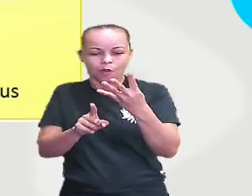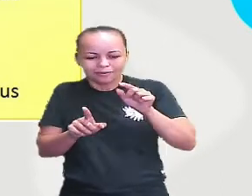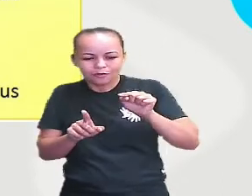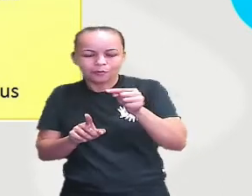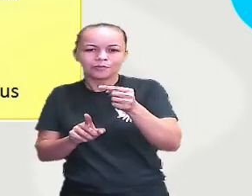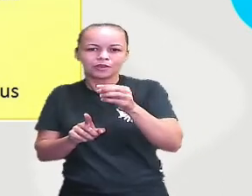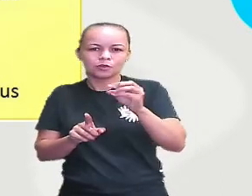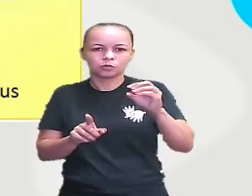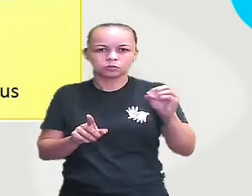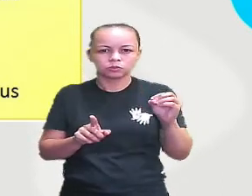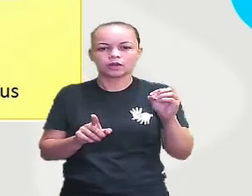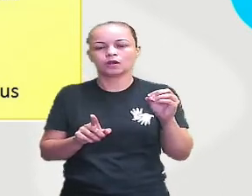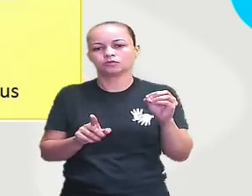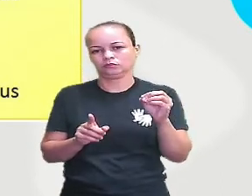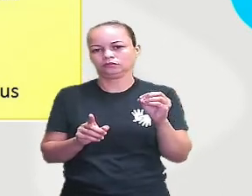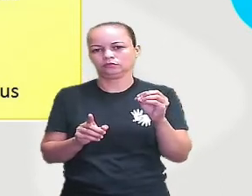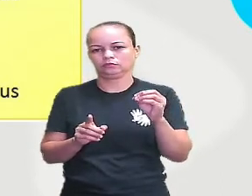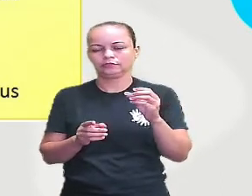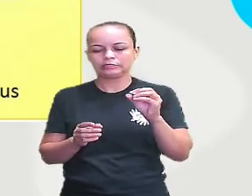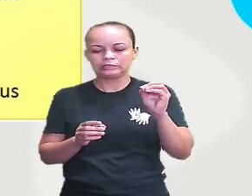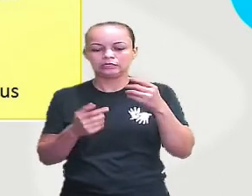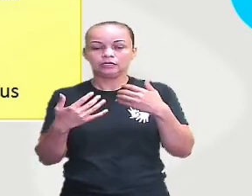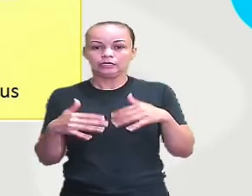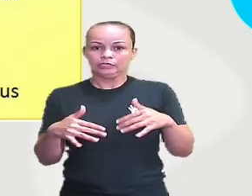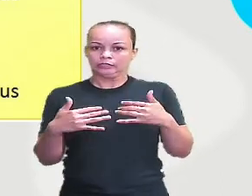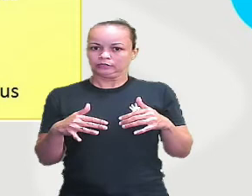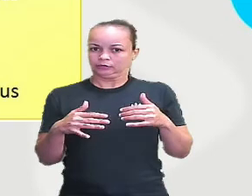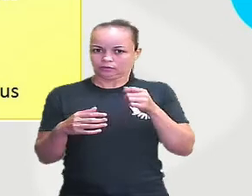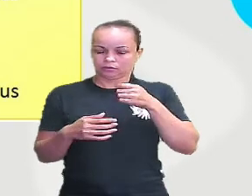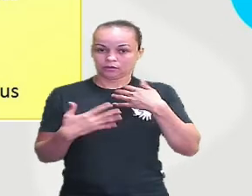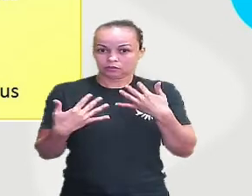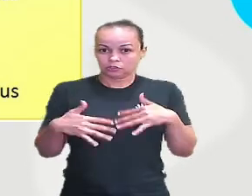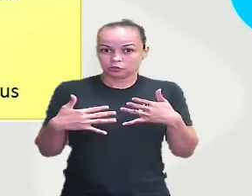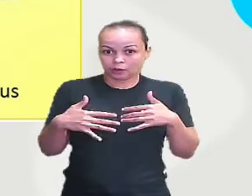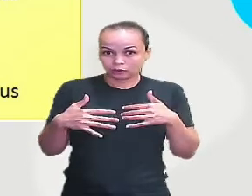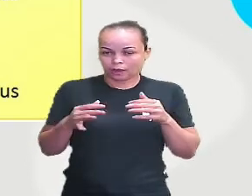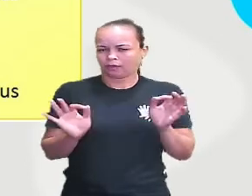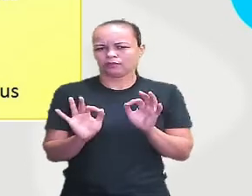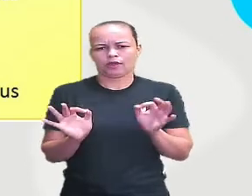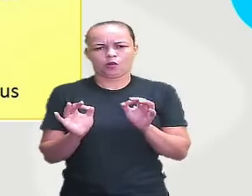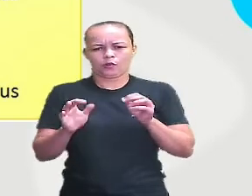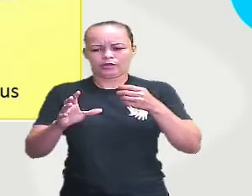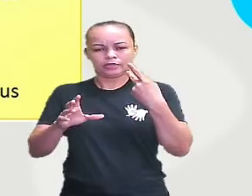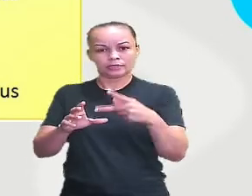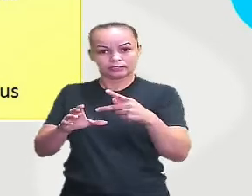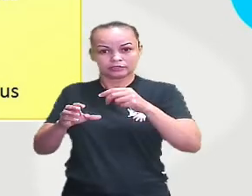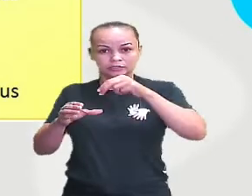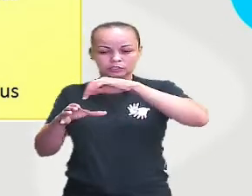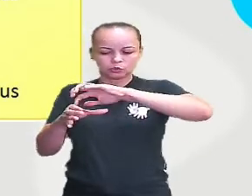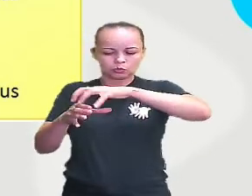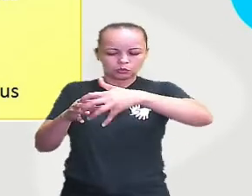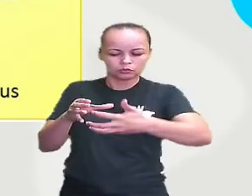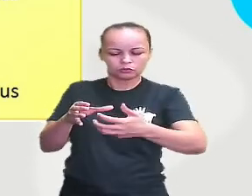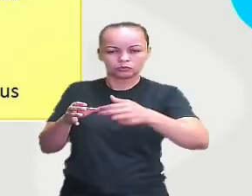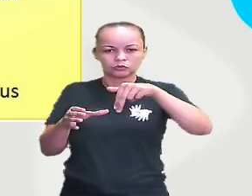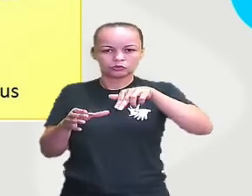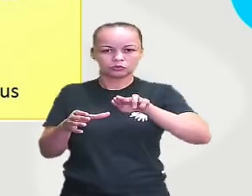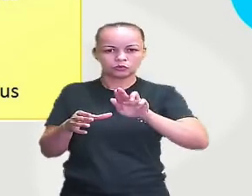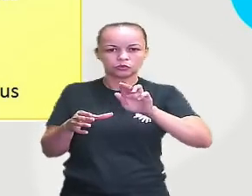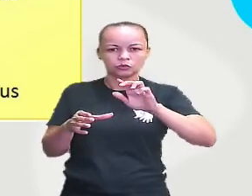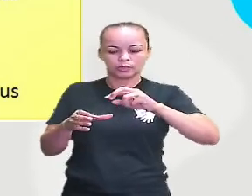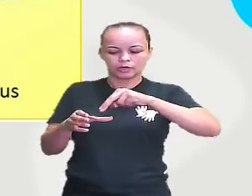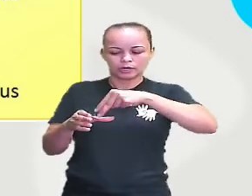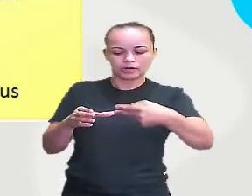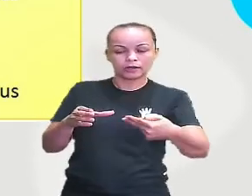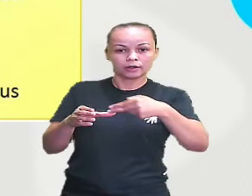Mas olha, não se espanta não. Se você considerar o nosso núcleo, que aí ele está sendo apresentado para você, o núcleo externo, que ele